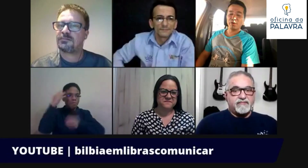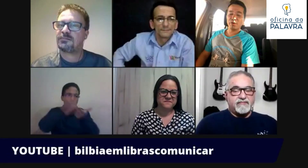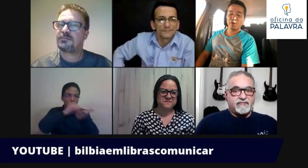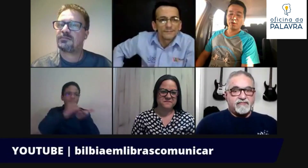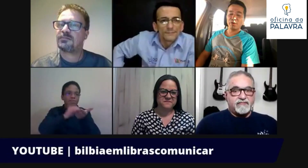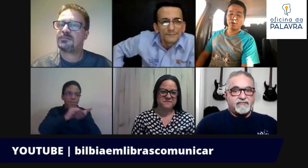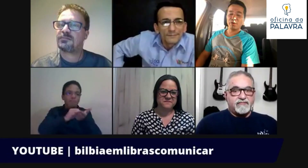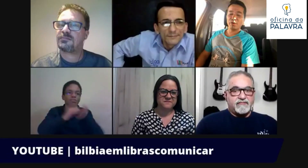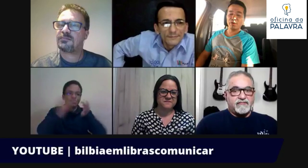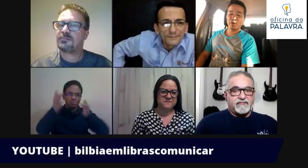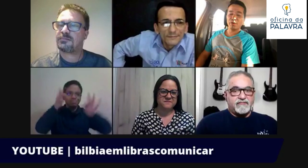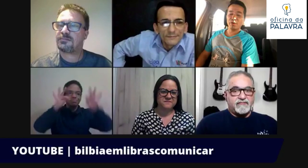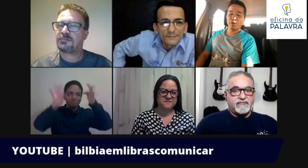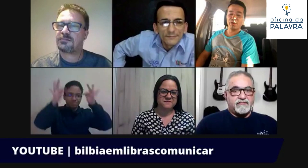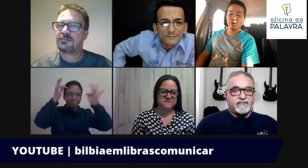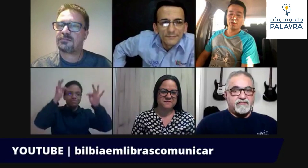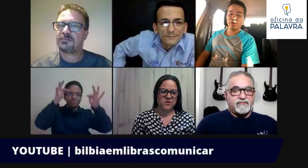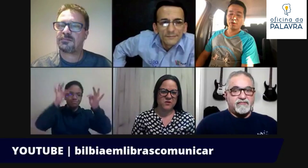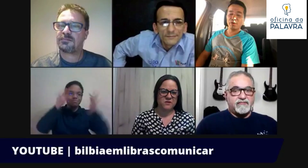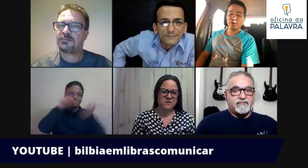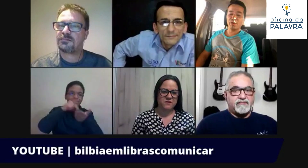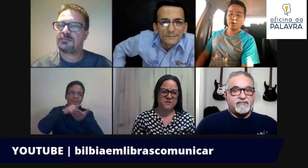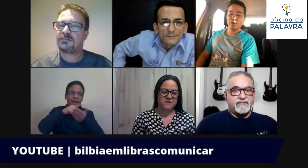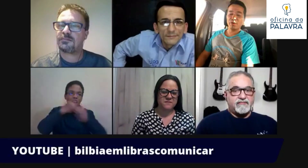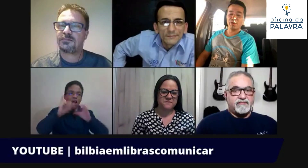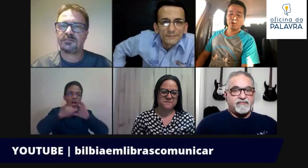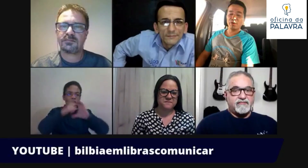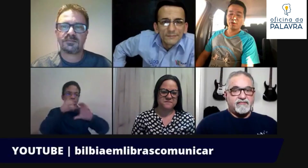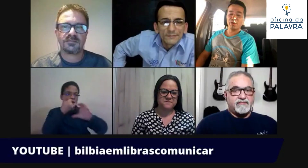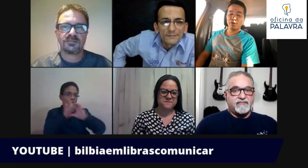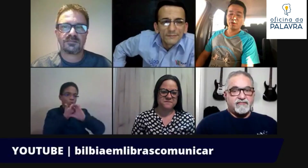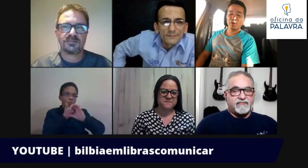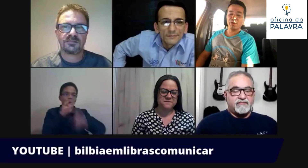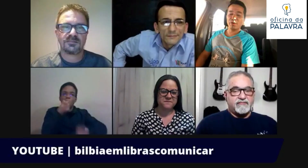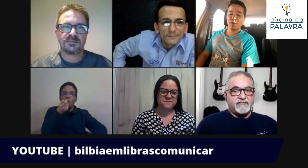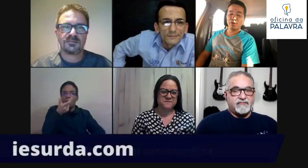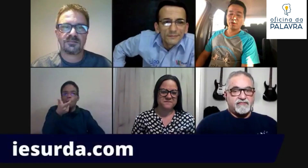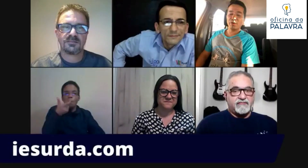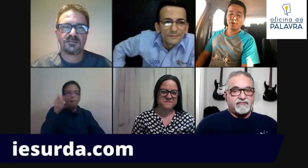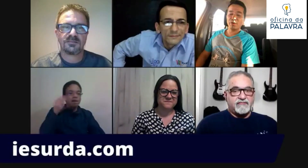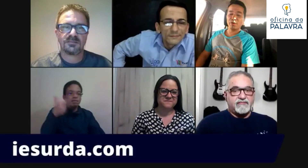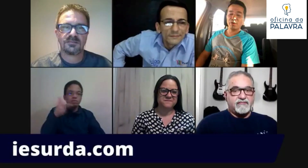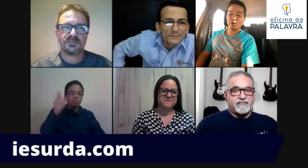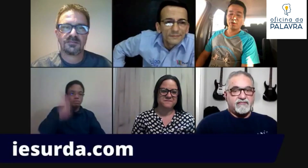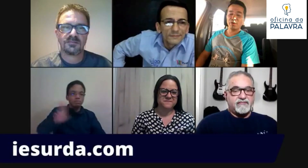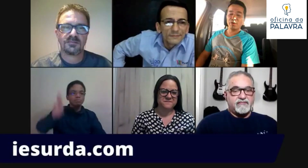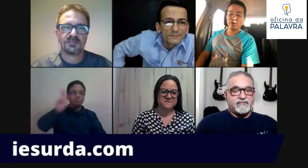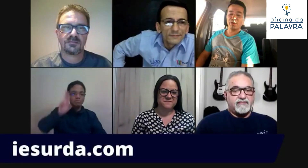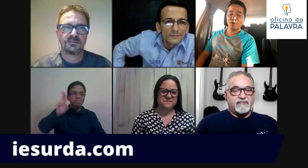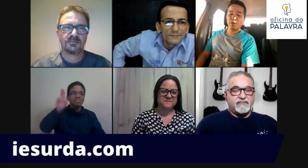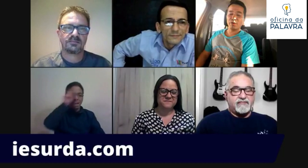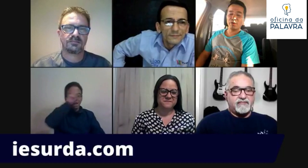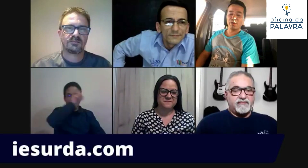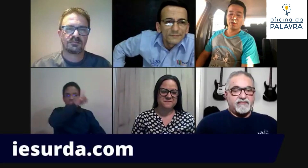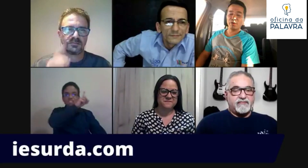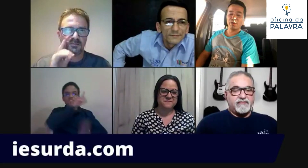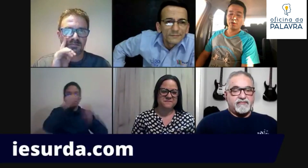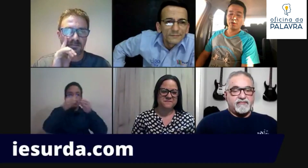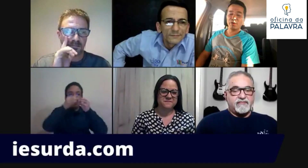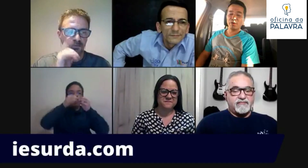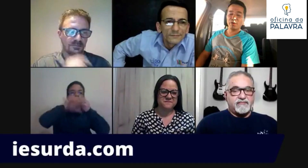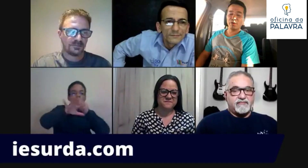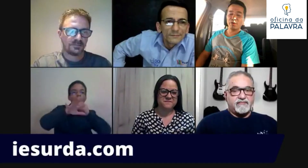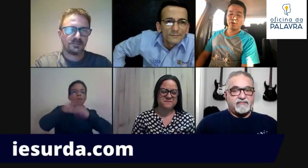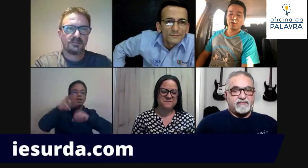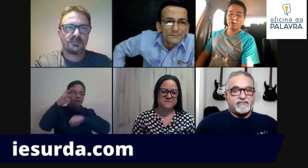acho que nem o YouTube ainda era tão famoso, era difícil de carregar vídeo na internet, né? A internet era discada. Eu